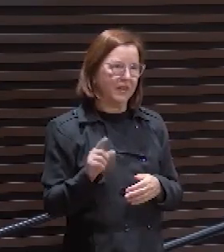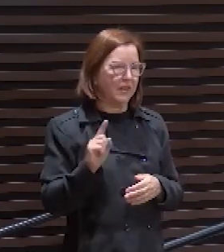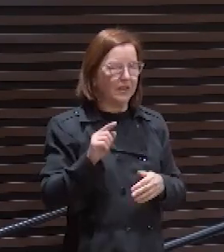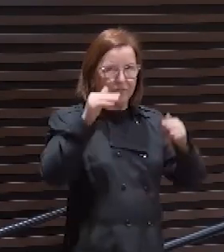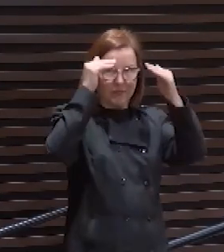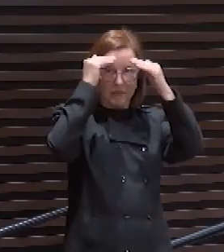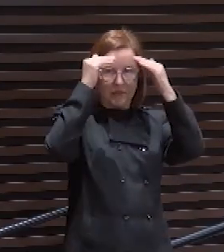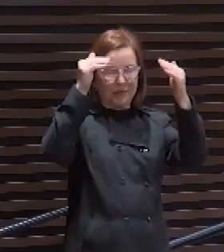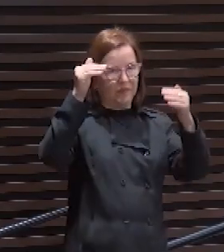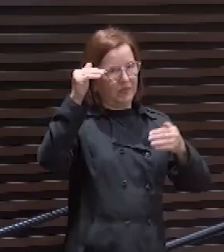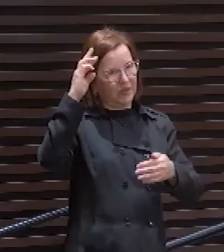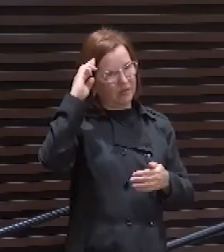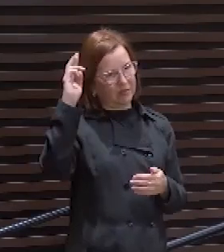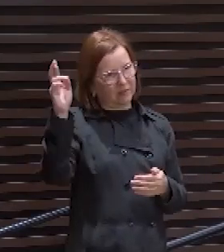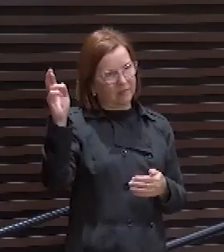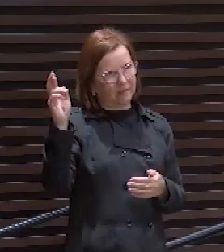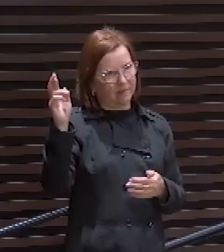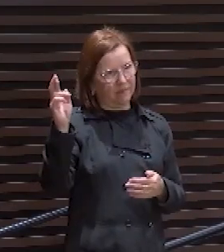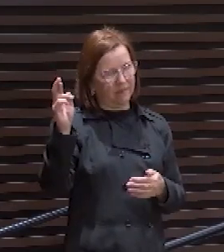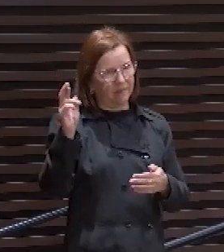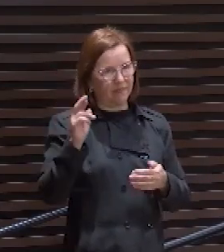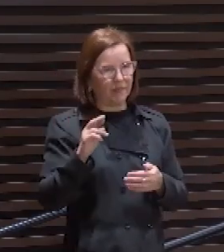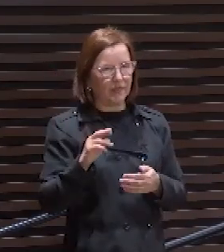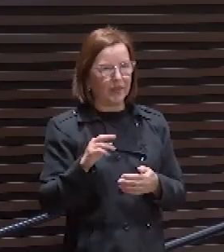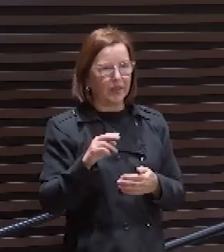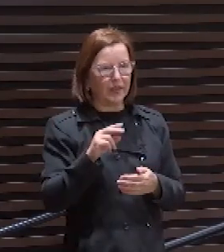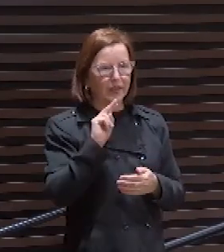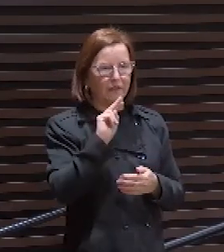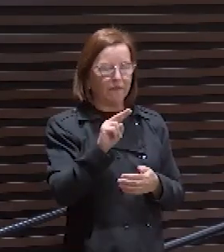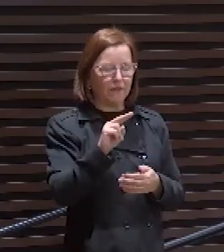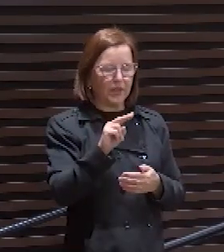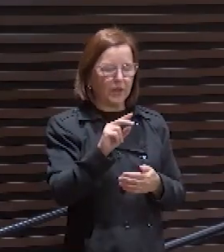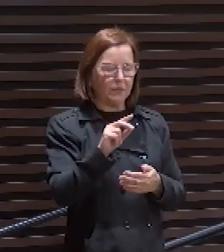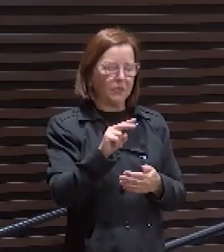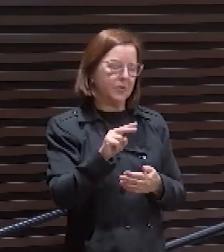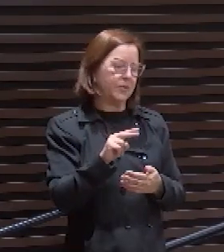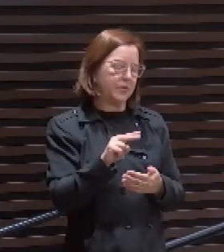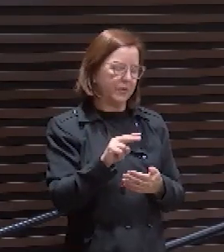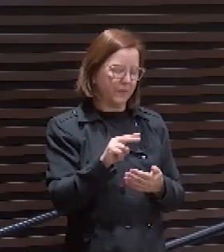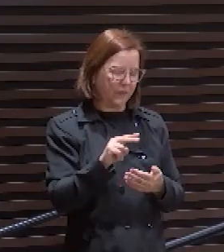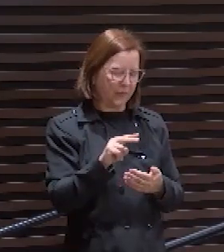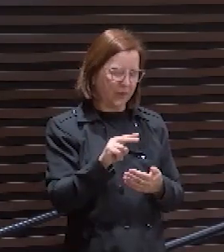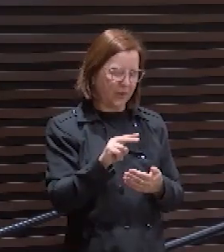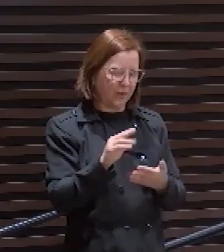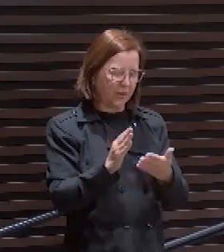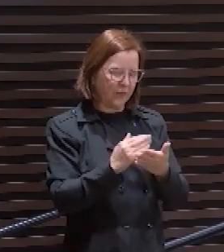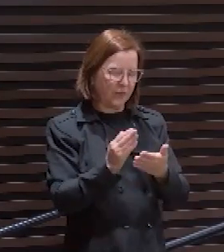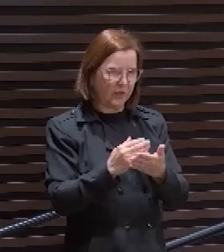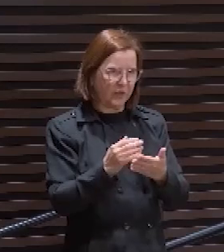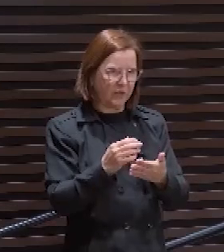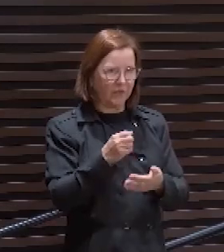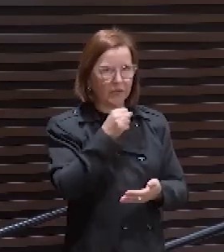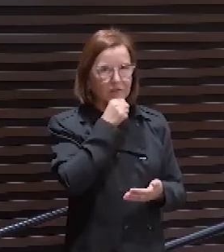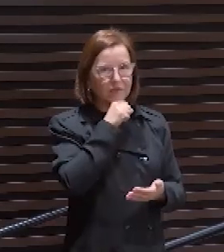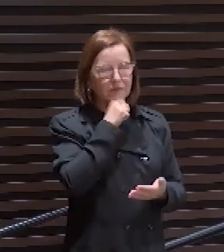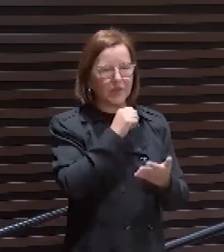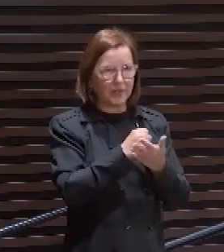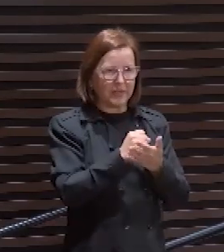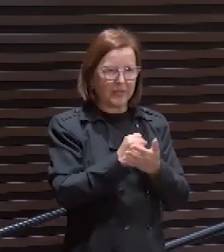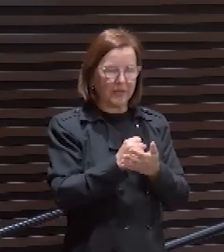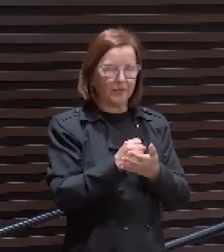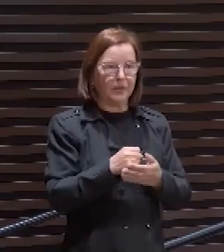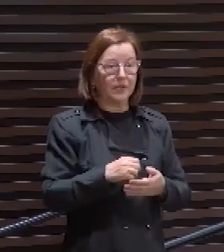Senhor. A gente vê isso no Pentateuco, a gente vê isso nos profetas, a gente vê isso em todo o Antigo Testamento, sobre como que